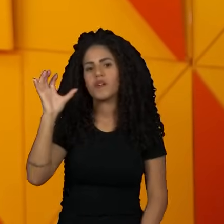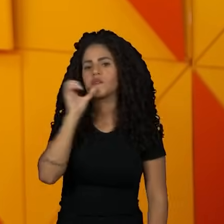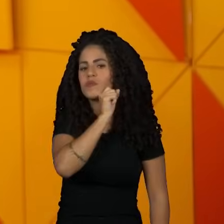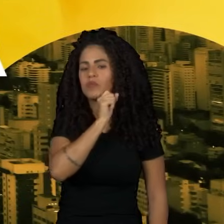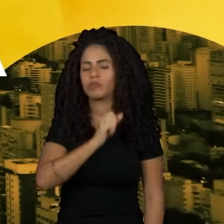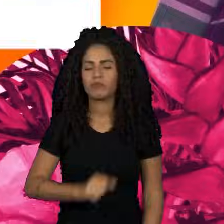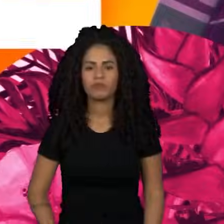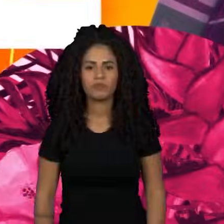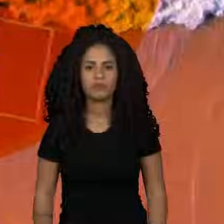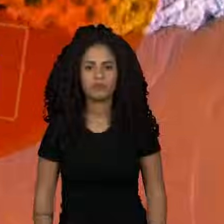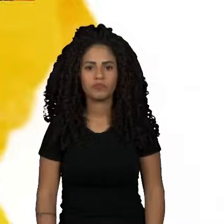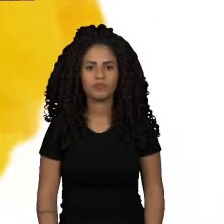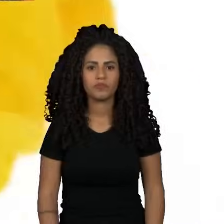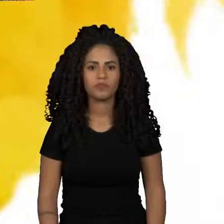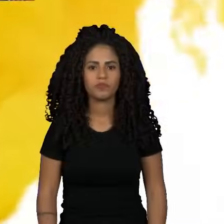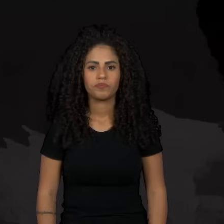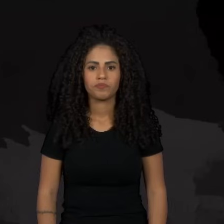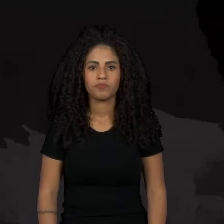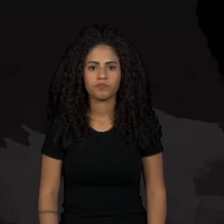rapidinho.